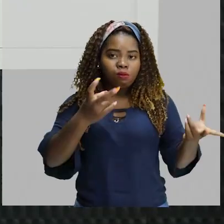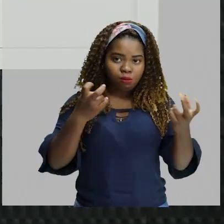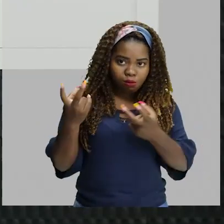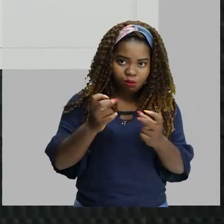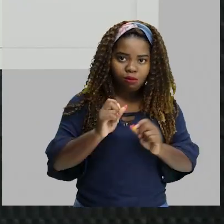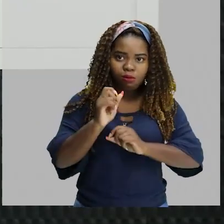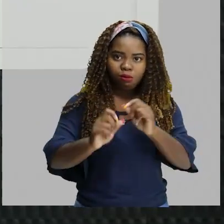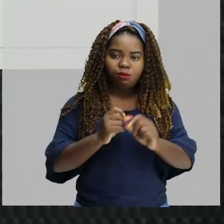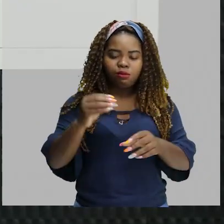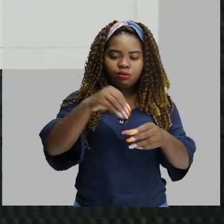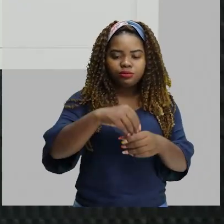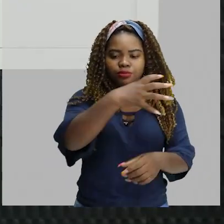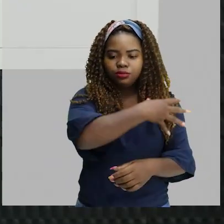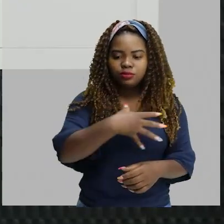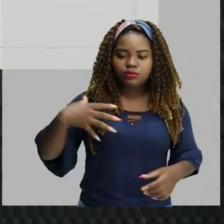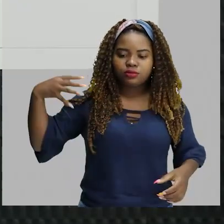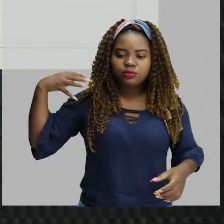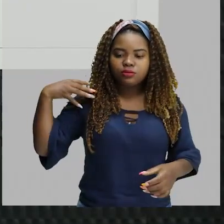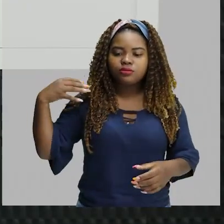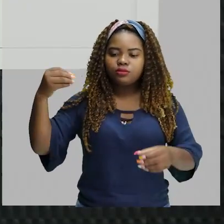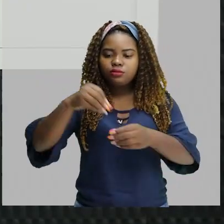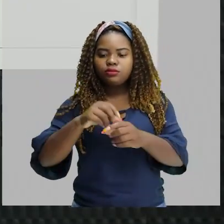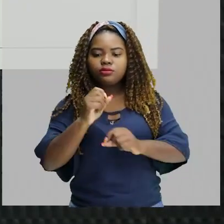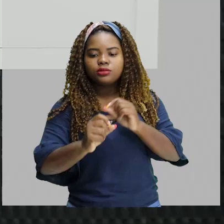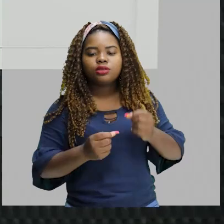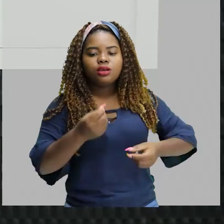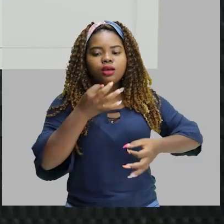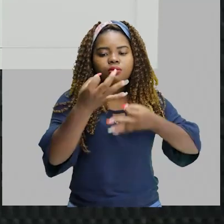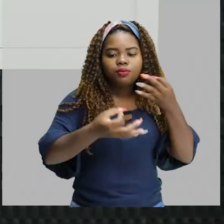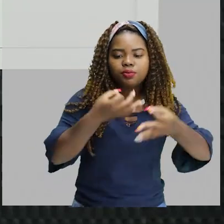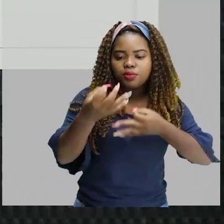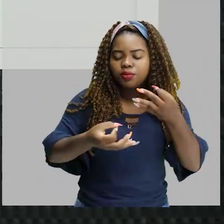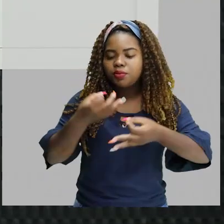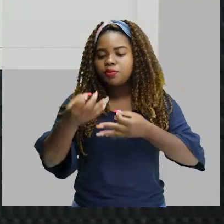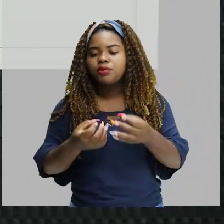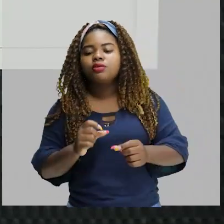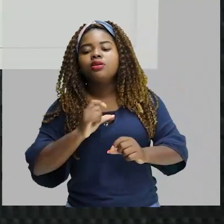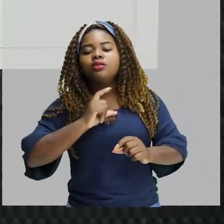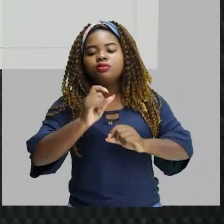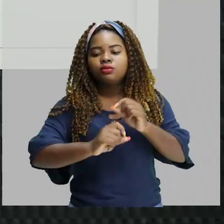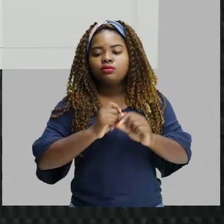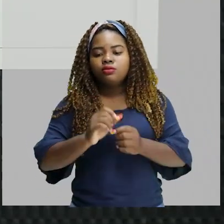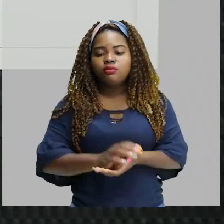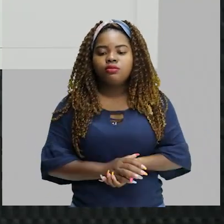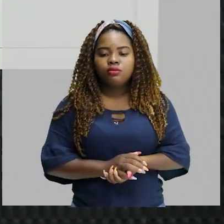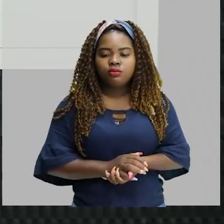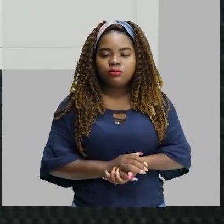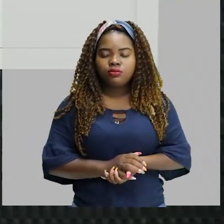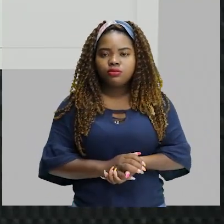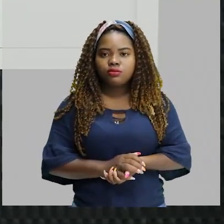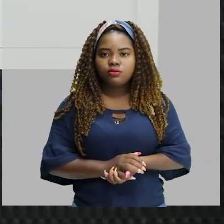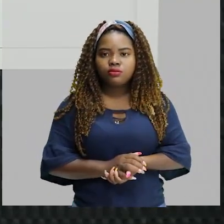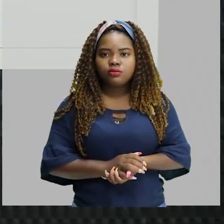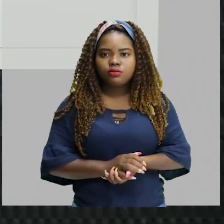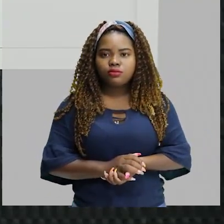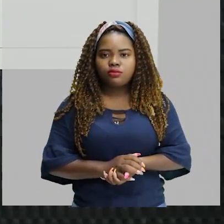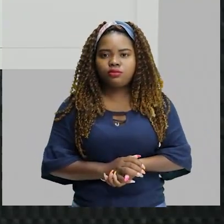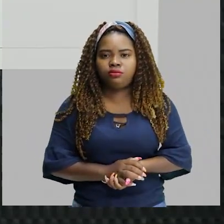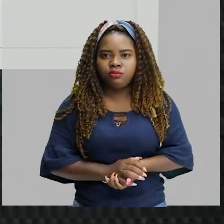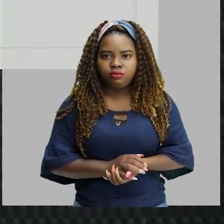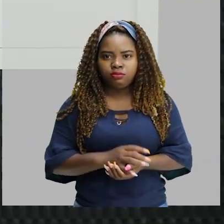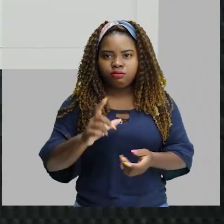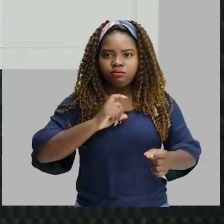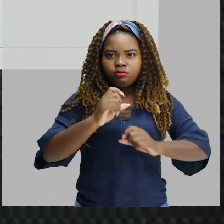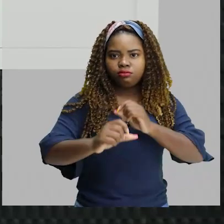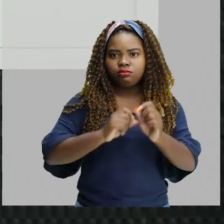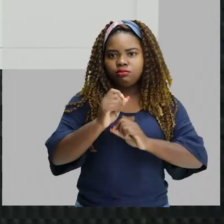preocupação maior está dentro dessa articulação entre os elementos dos quais eu vou raciocinar e que vai me